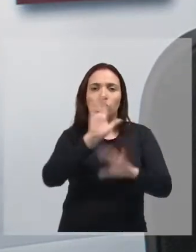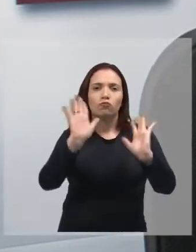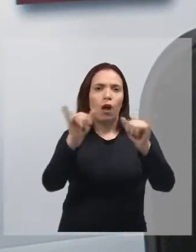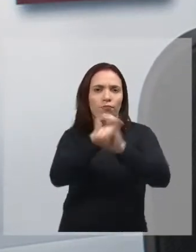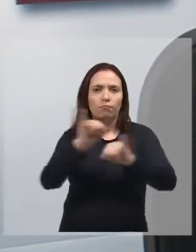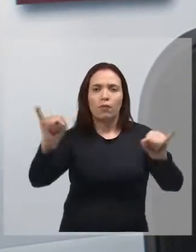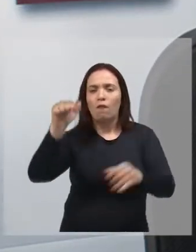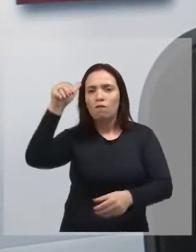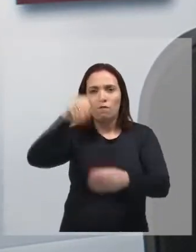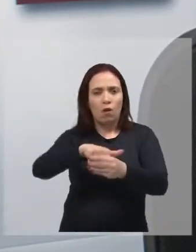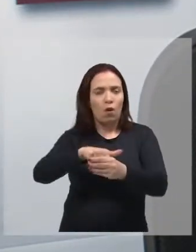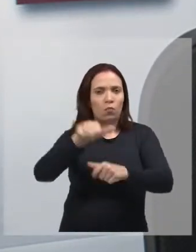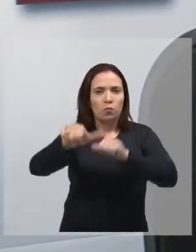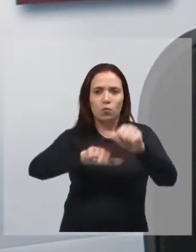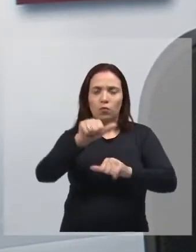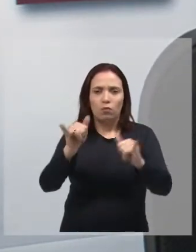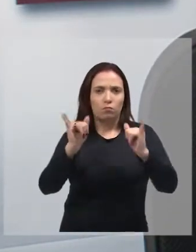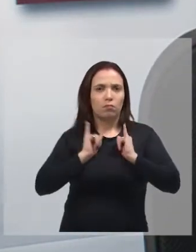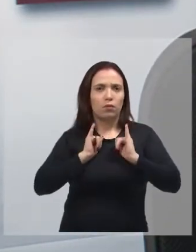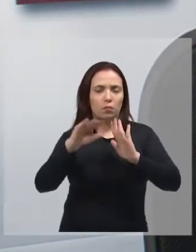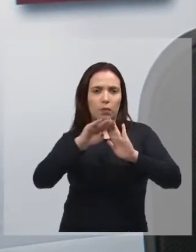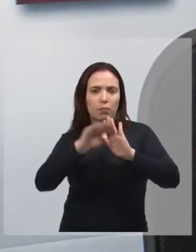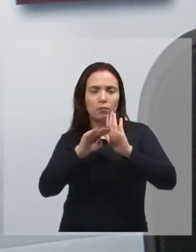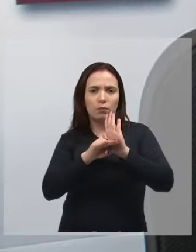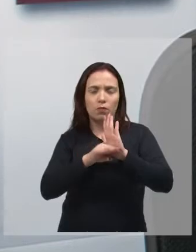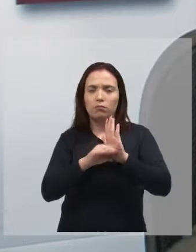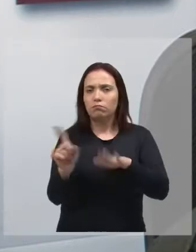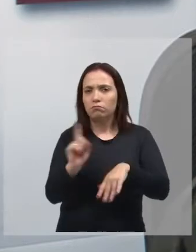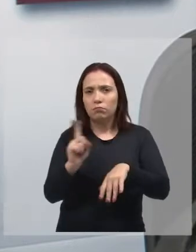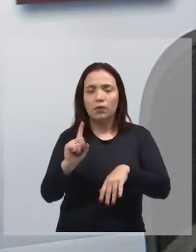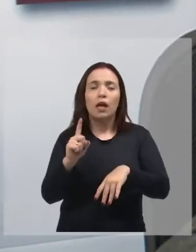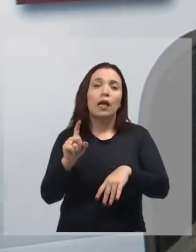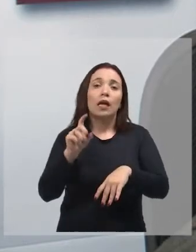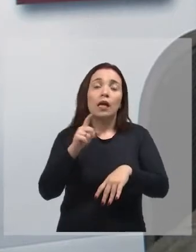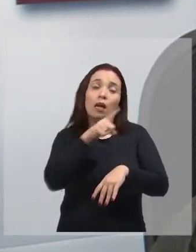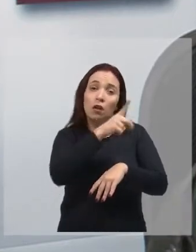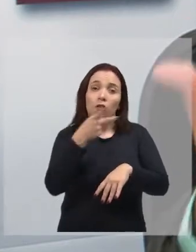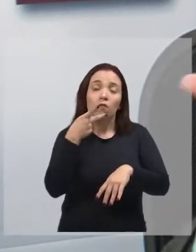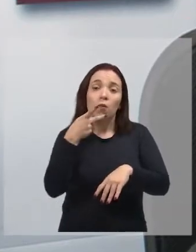a reforma da qual chegou lá no Congresso. Ele pode até mudar de